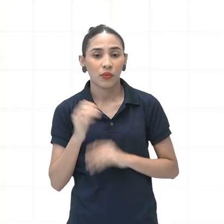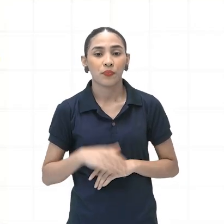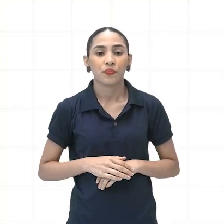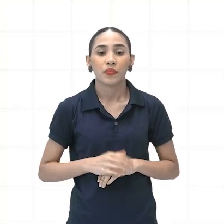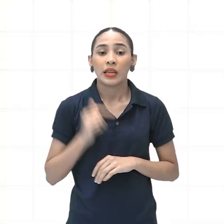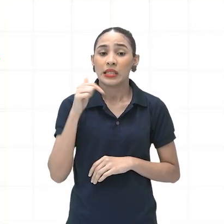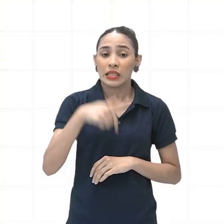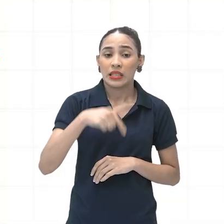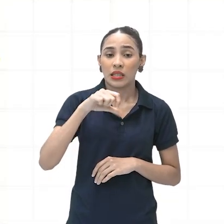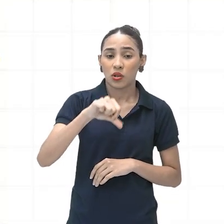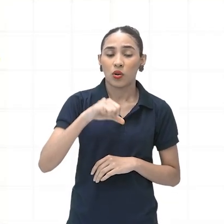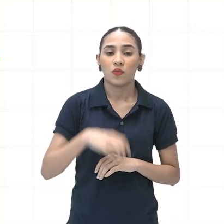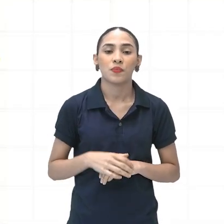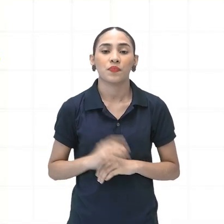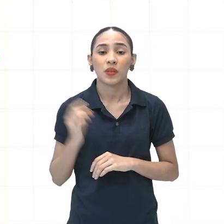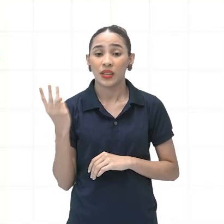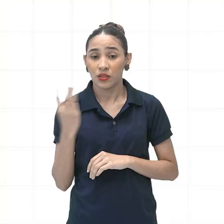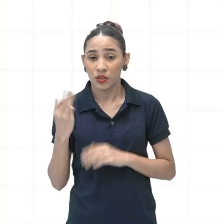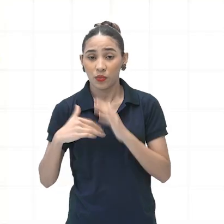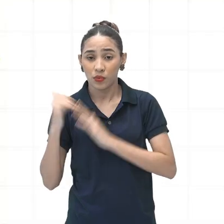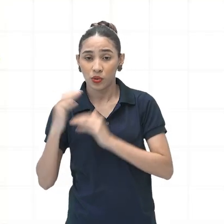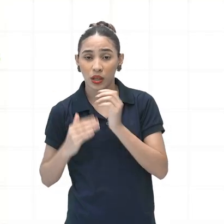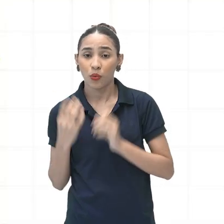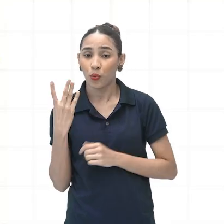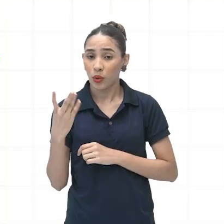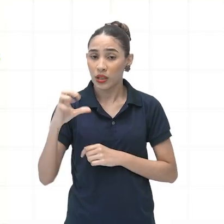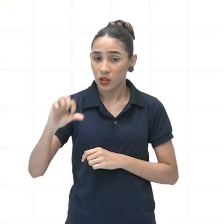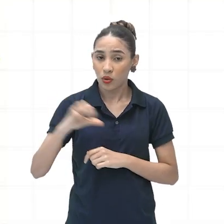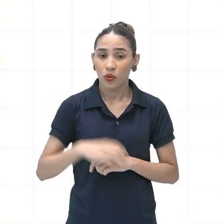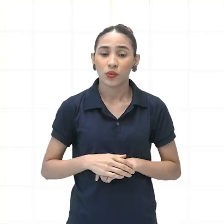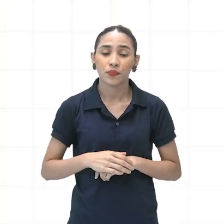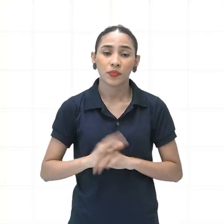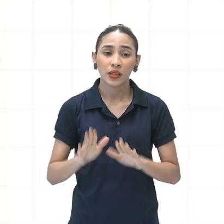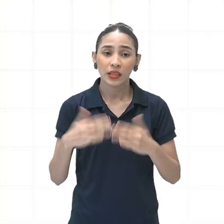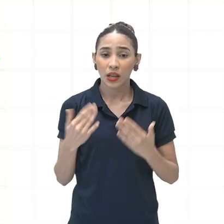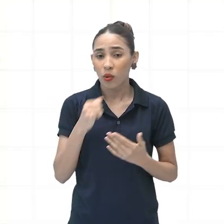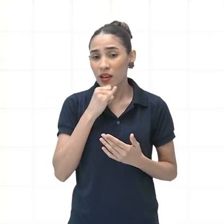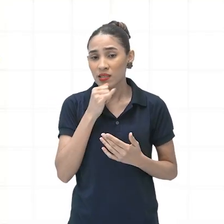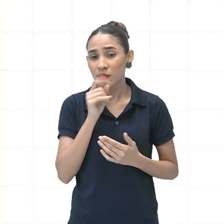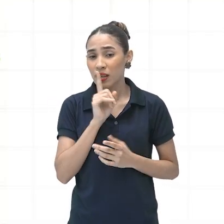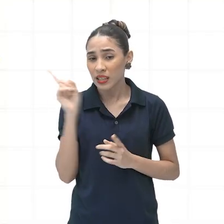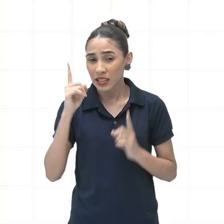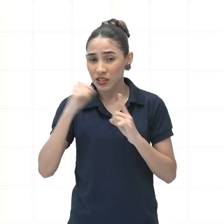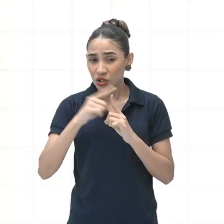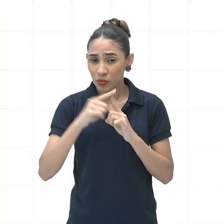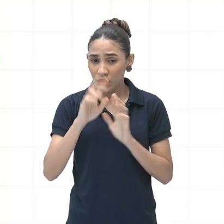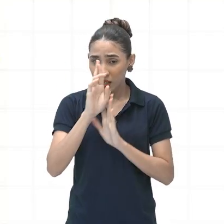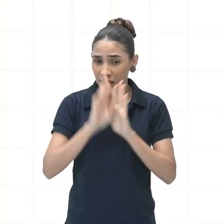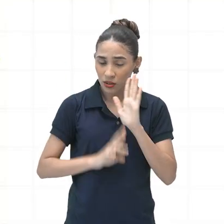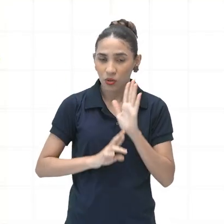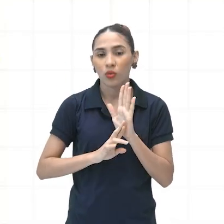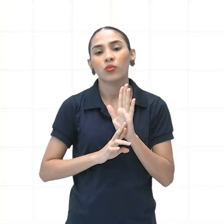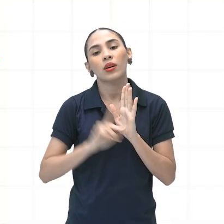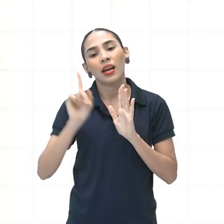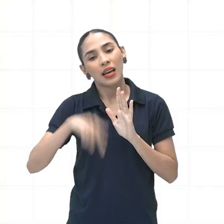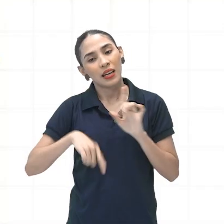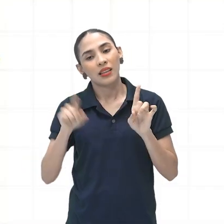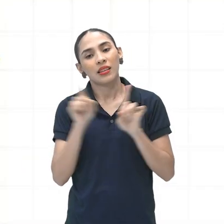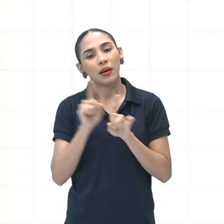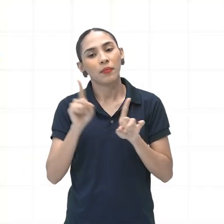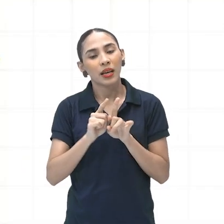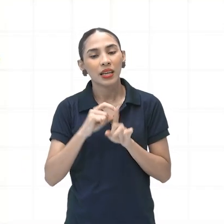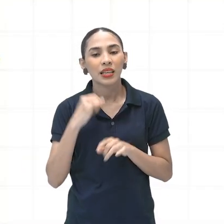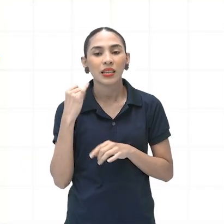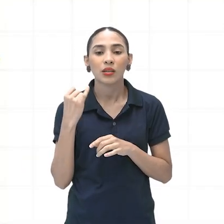Ronaldo 79, o Neymar 49. Então, esse tipo de relatório, ele é também